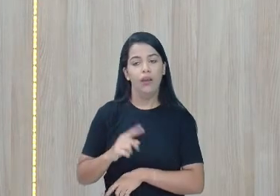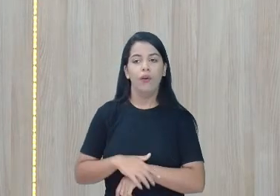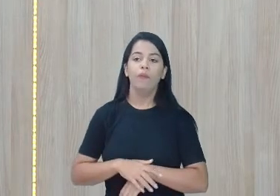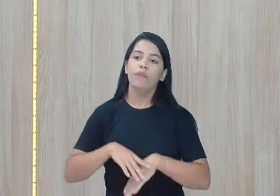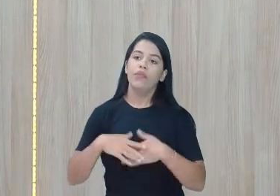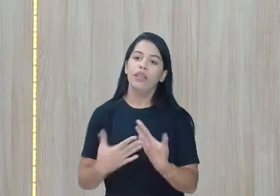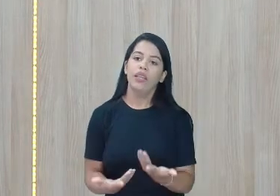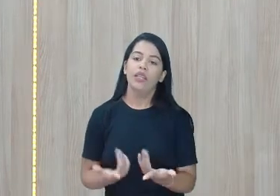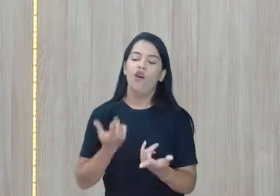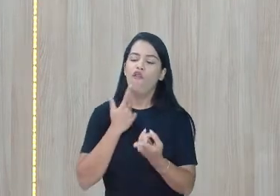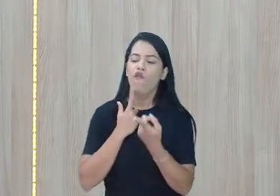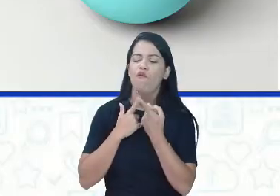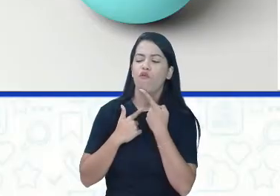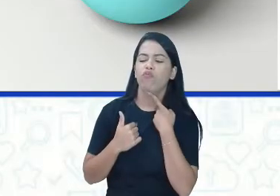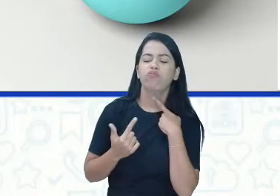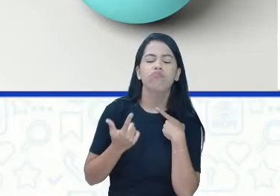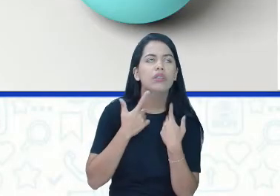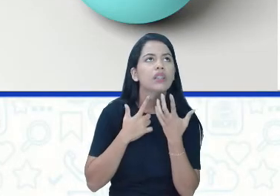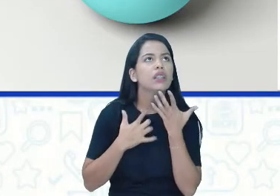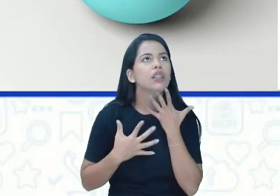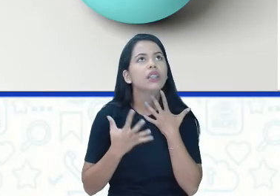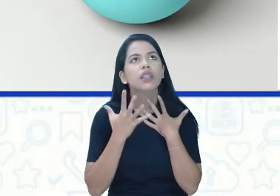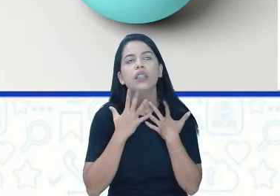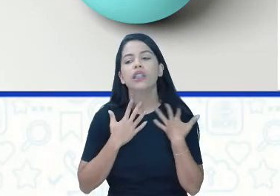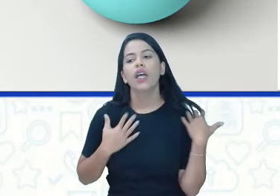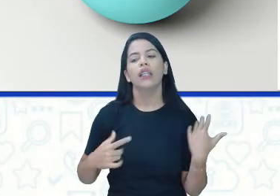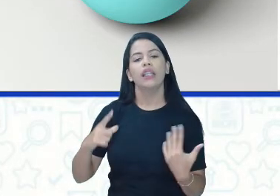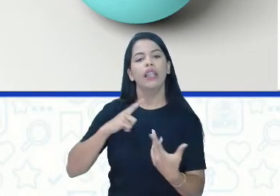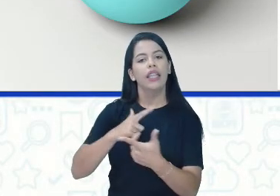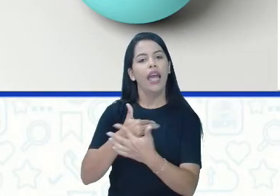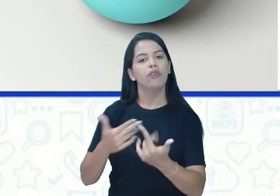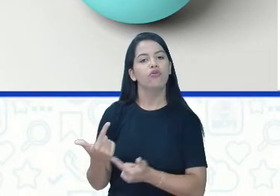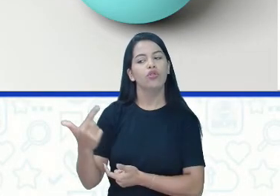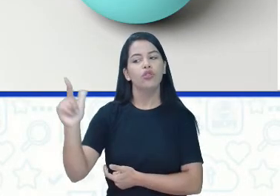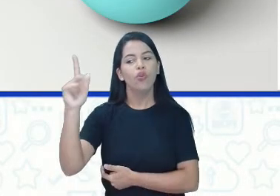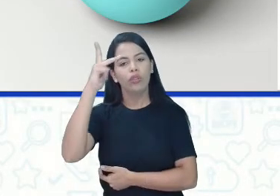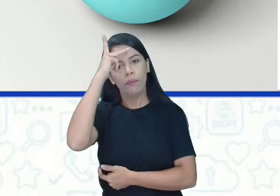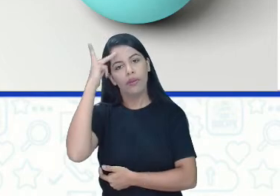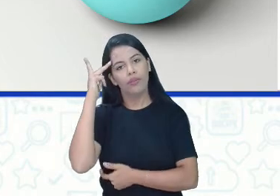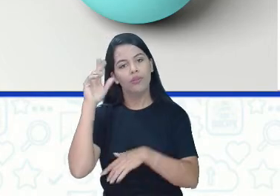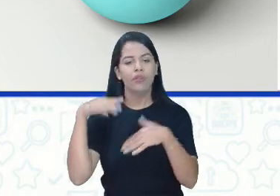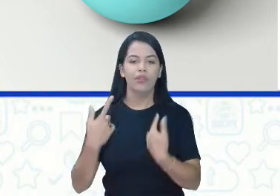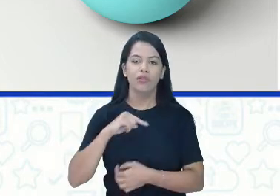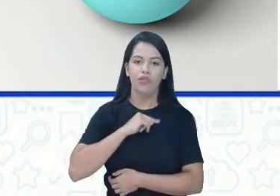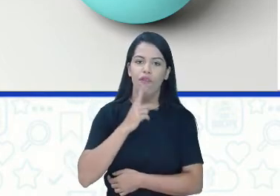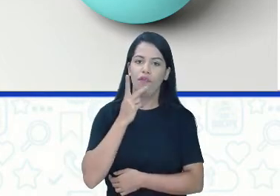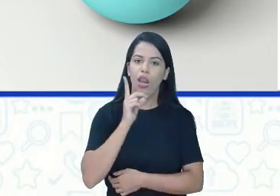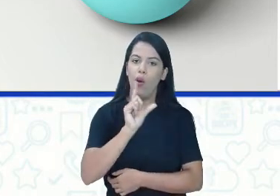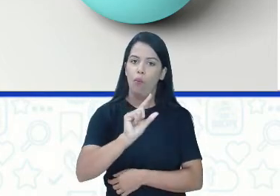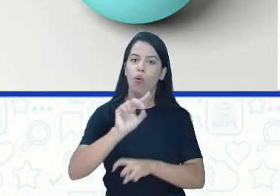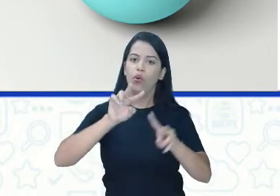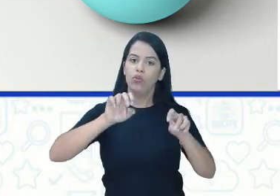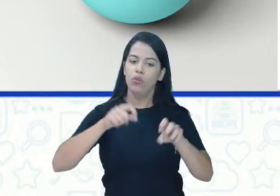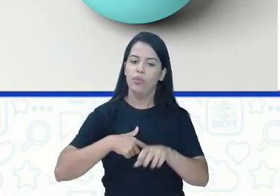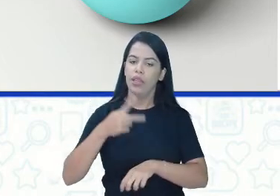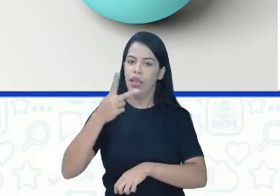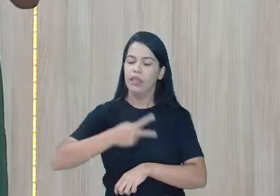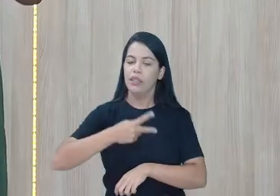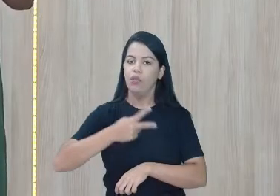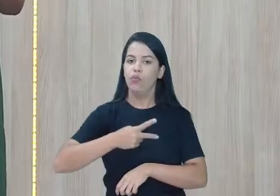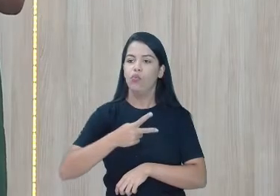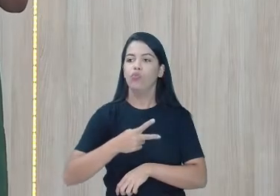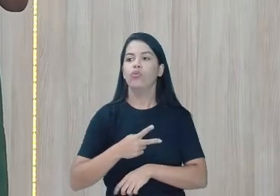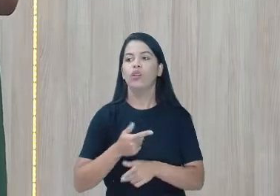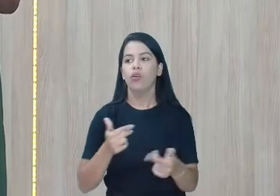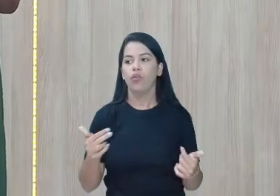irrefreável de possuir o que é de outrem. Tá certo? A gente vai conversar um pouquinho sobre essa segunda definição, porque ela aí se